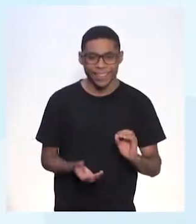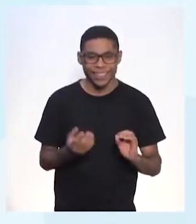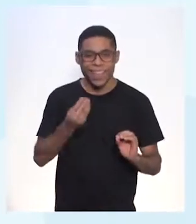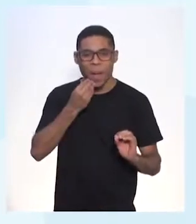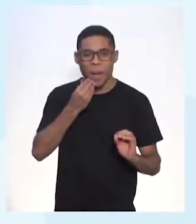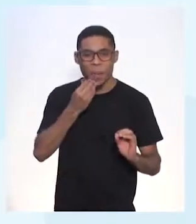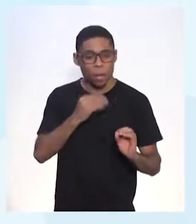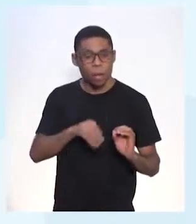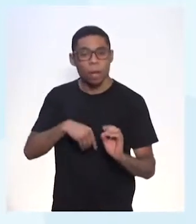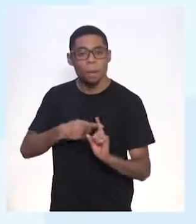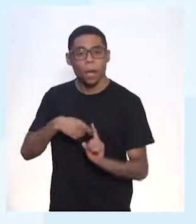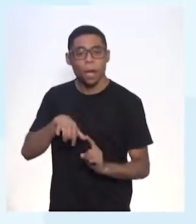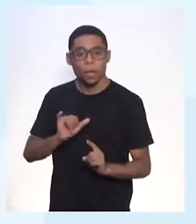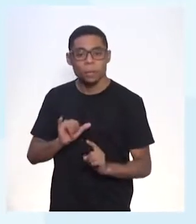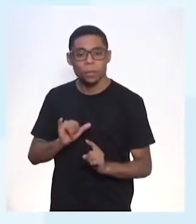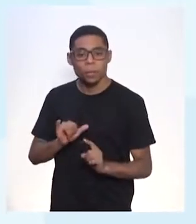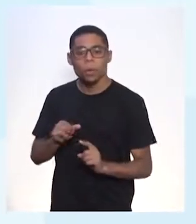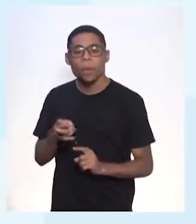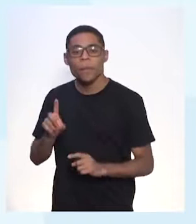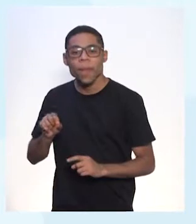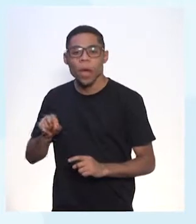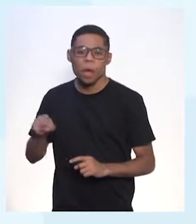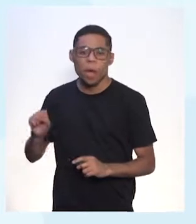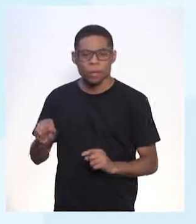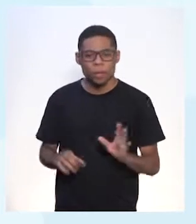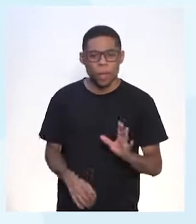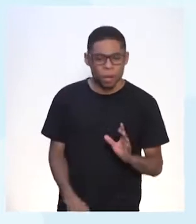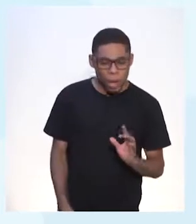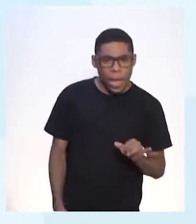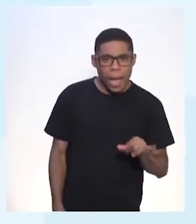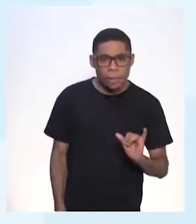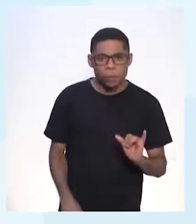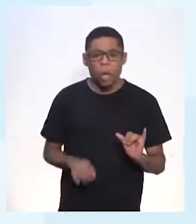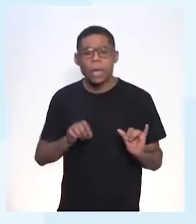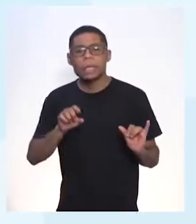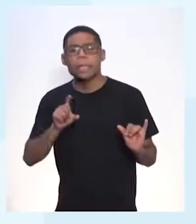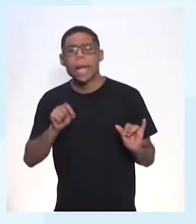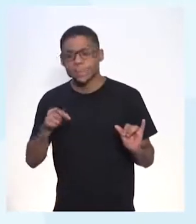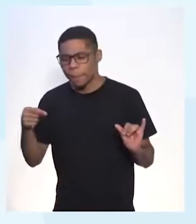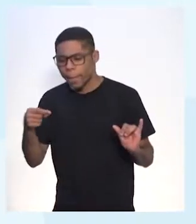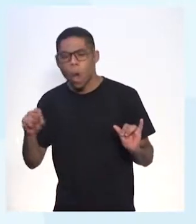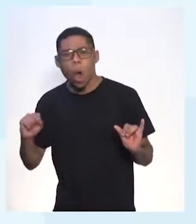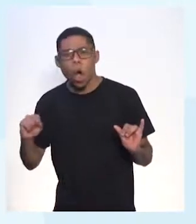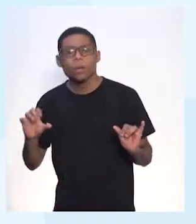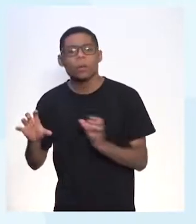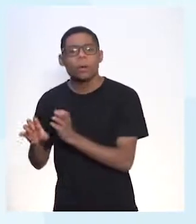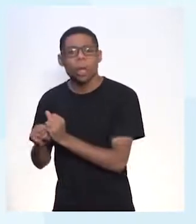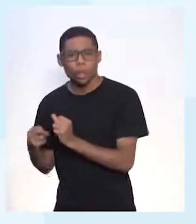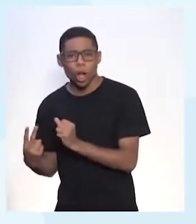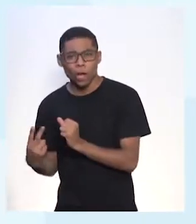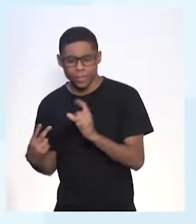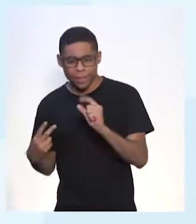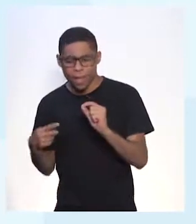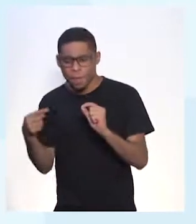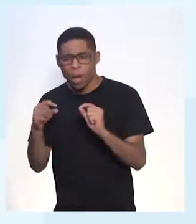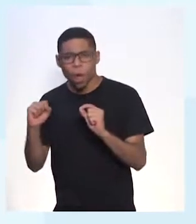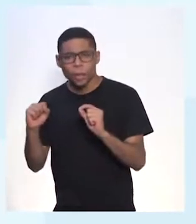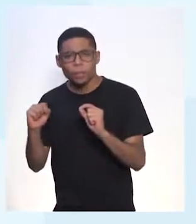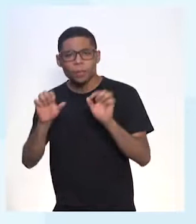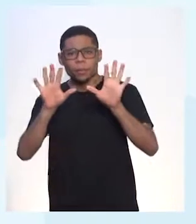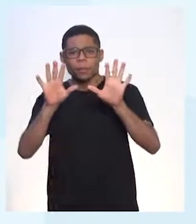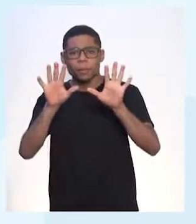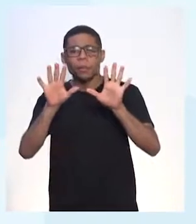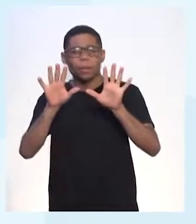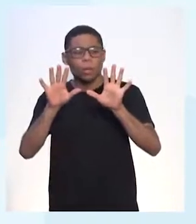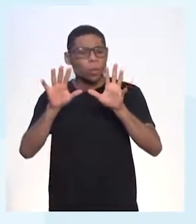forma que eu chego aí que x é igual a 8, y é igual a 2. Muito importante, tá? Geralmente, na